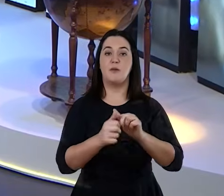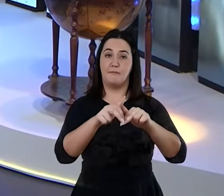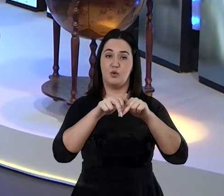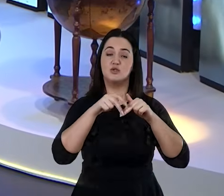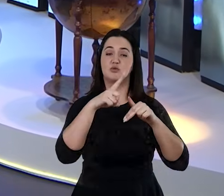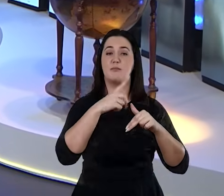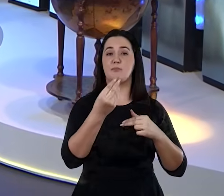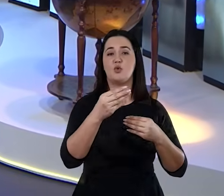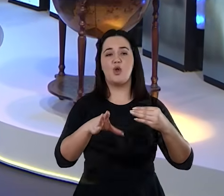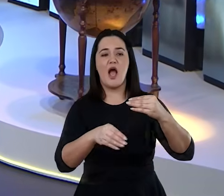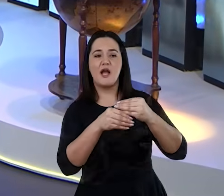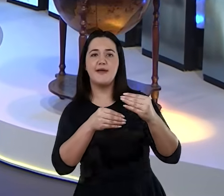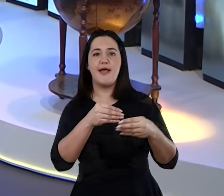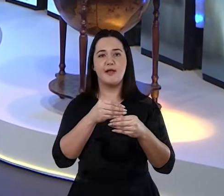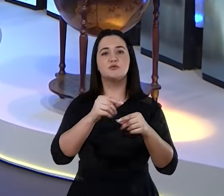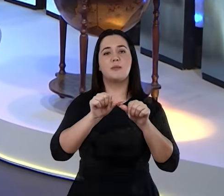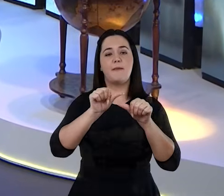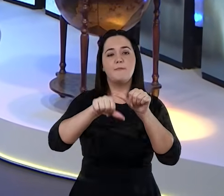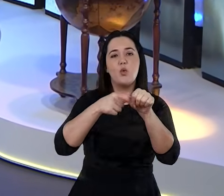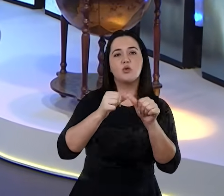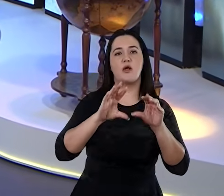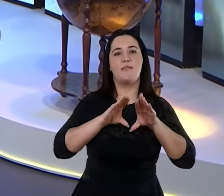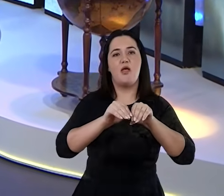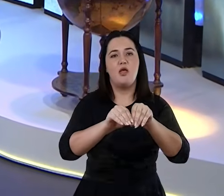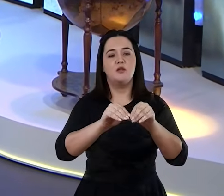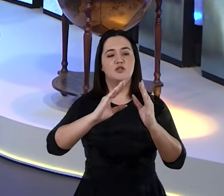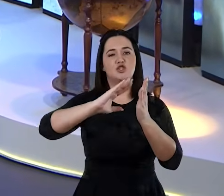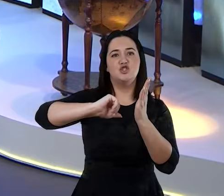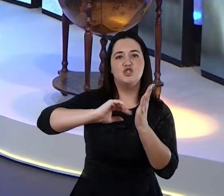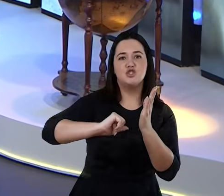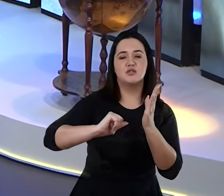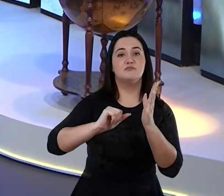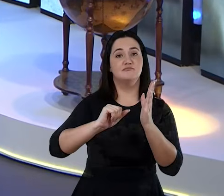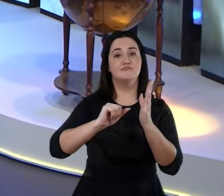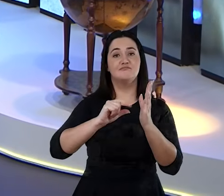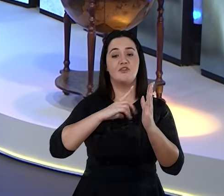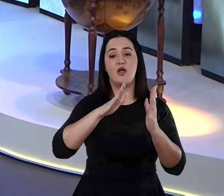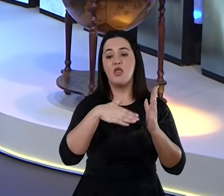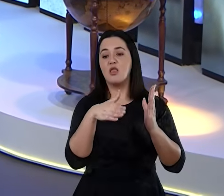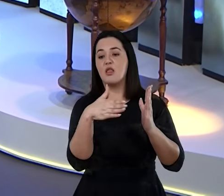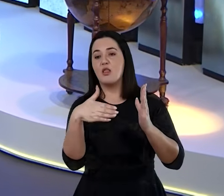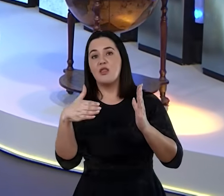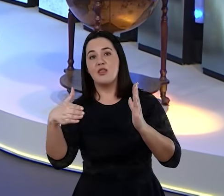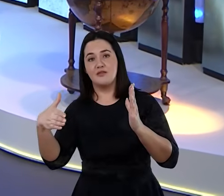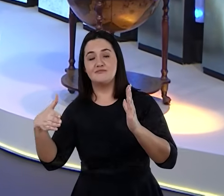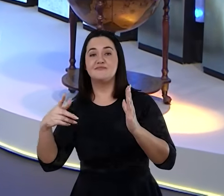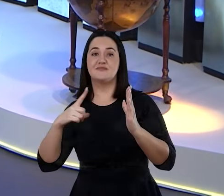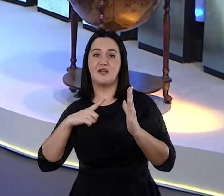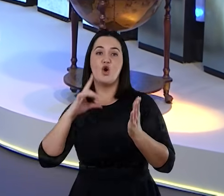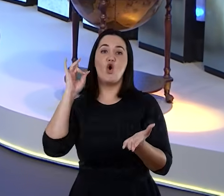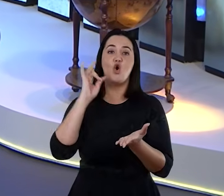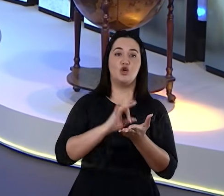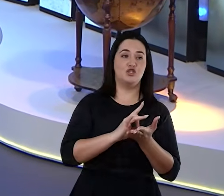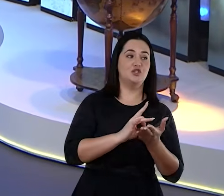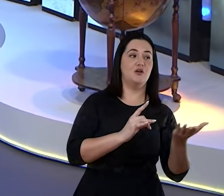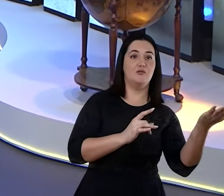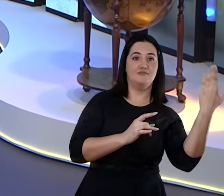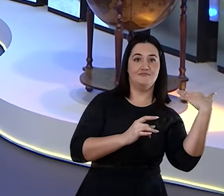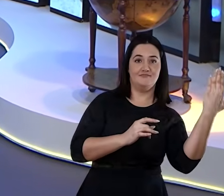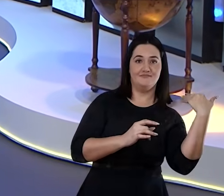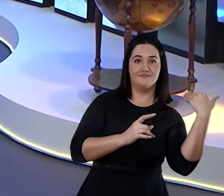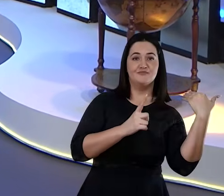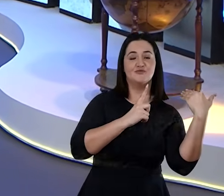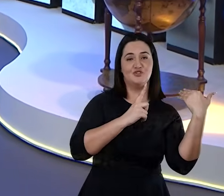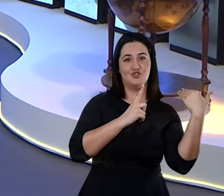muitos acréscimos e modificações romanas e depois medievais e também renascentistas foram feitas ao original do